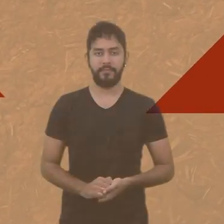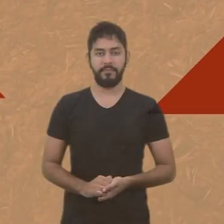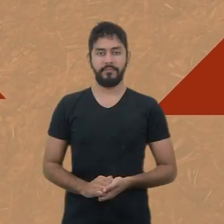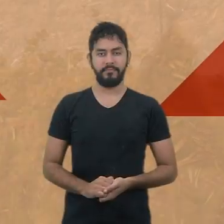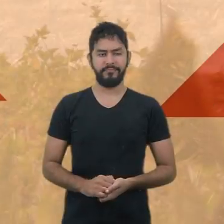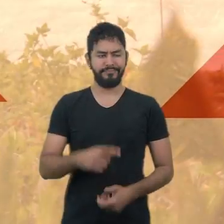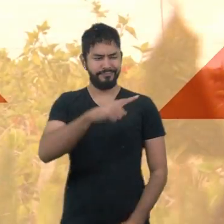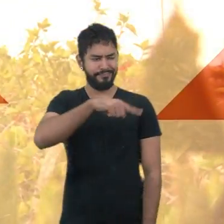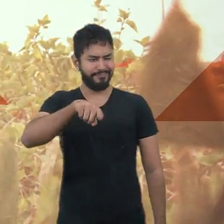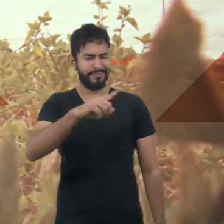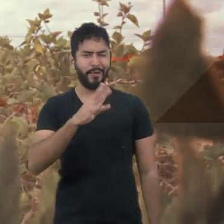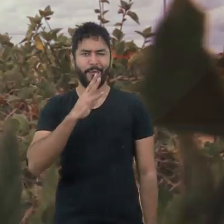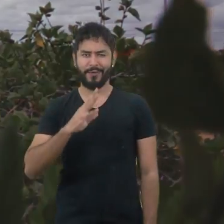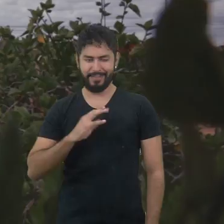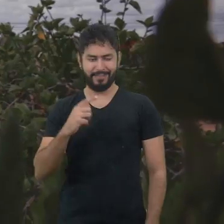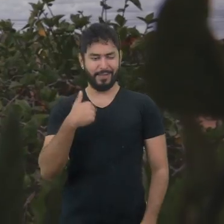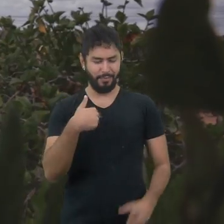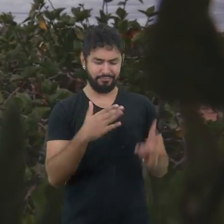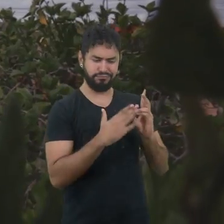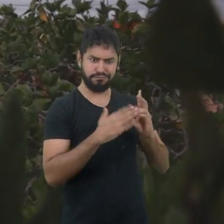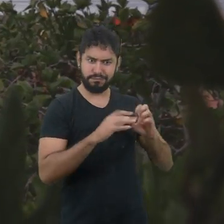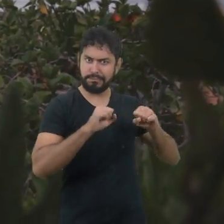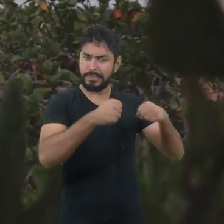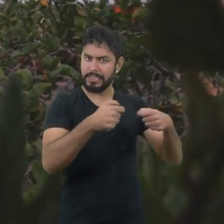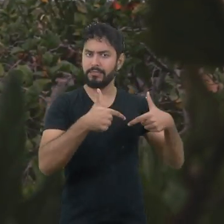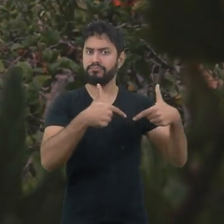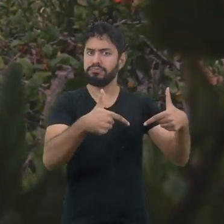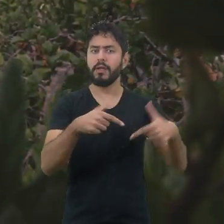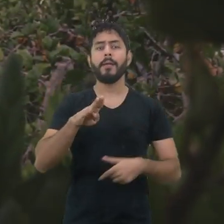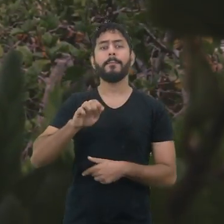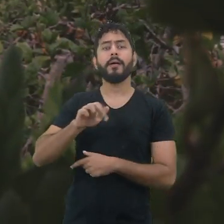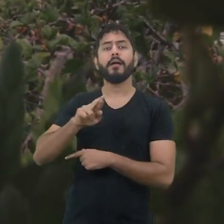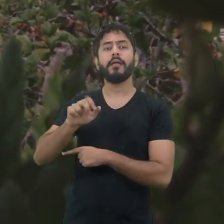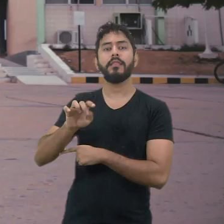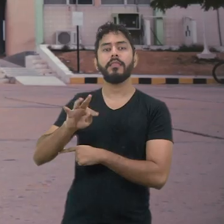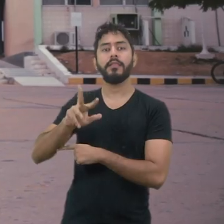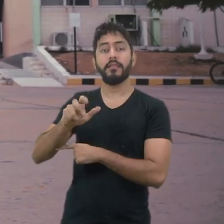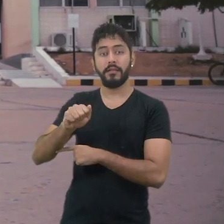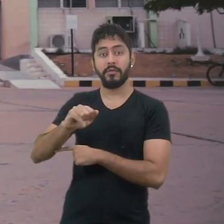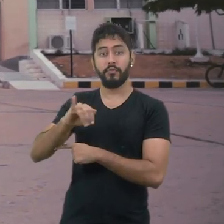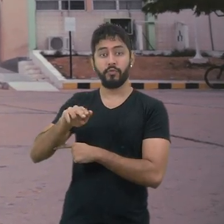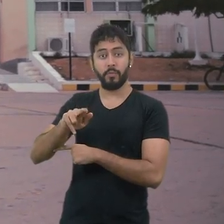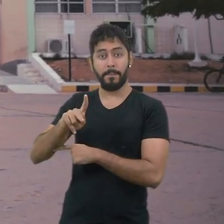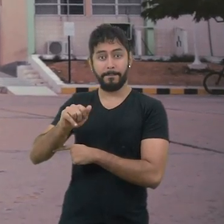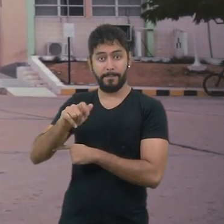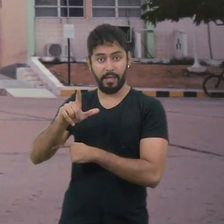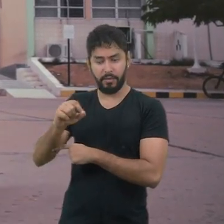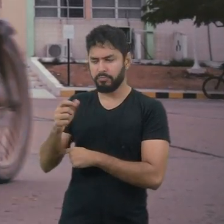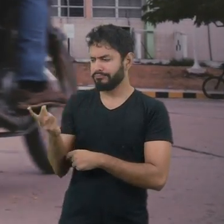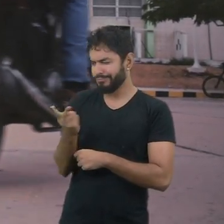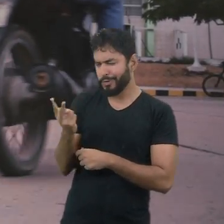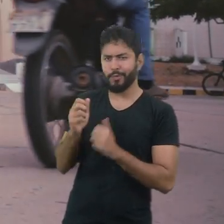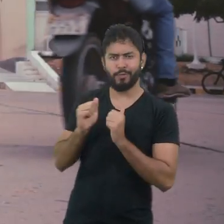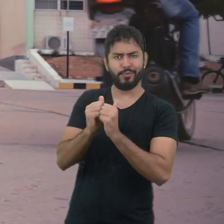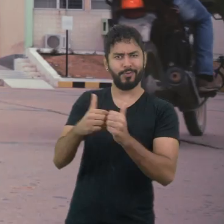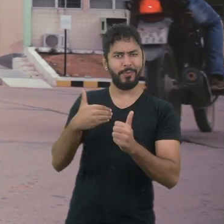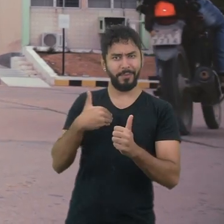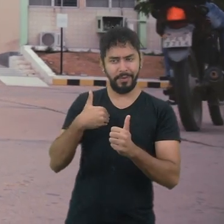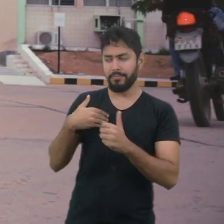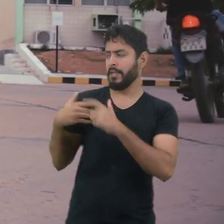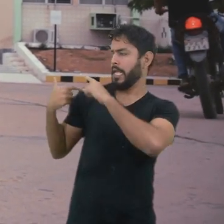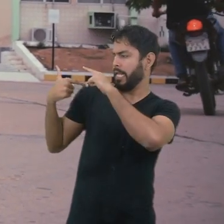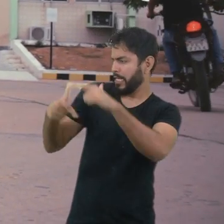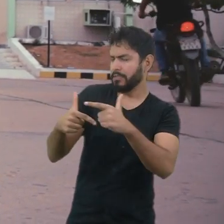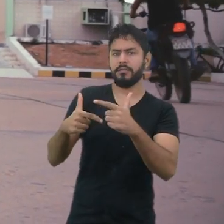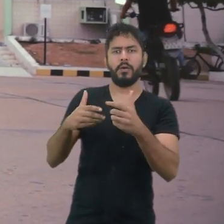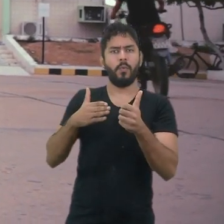Me conhecem por Xucuru Guerreiro. Barretilha e Jupago estão comigo. Tradição é religião que sigo. Sou a força